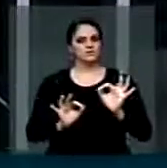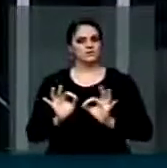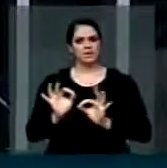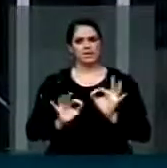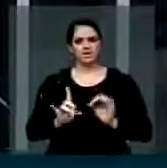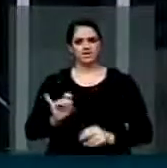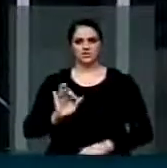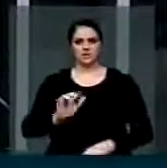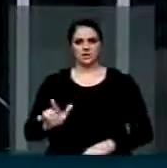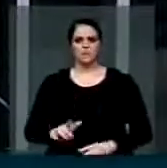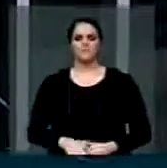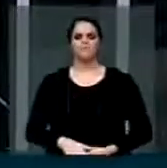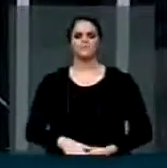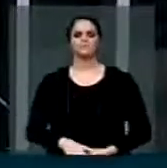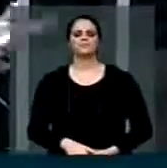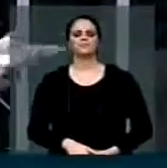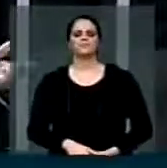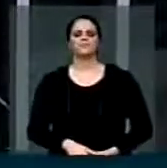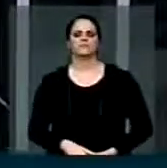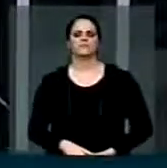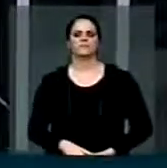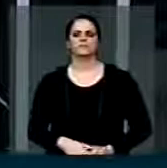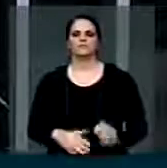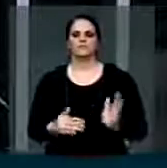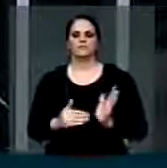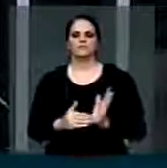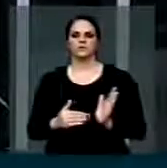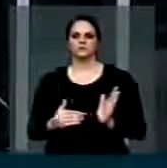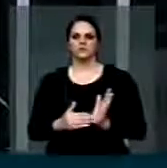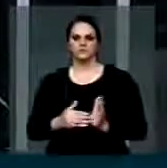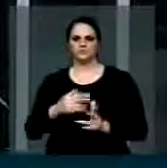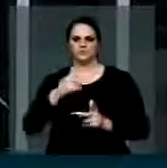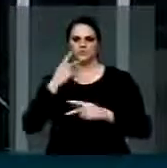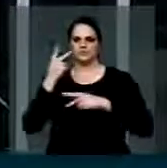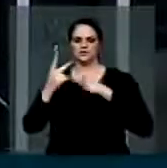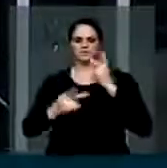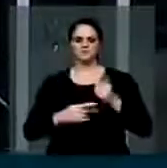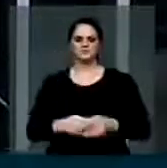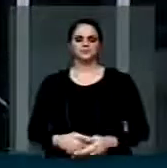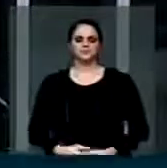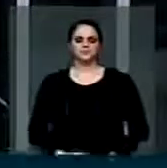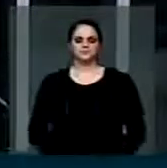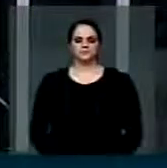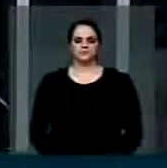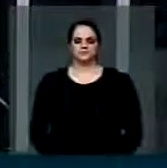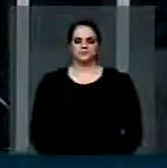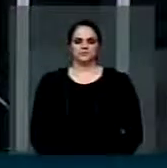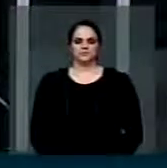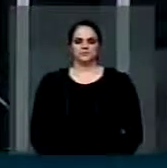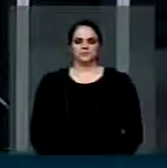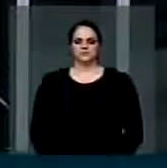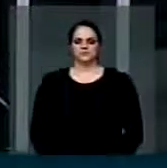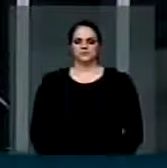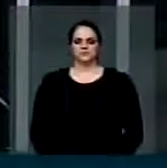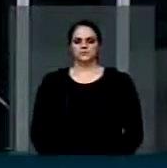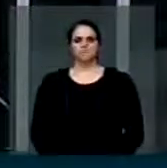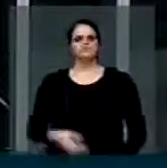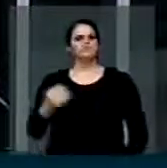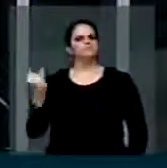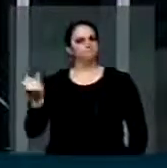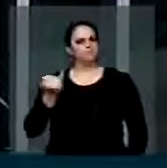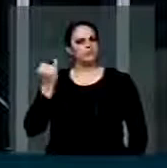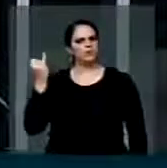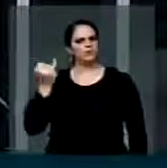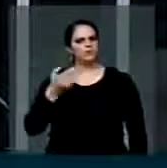presidente, para não adentrar nem num minuto a mais que Vossa Excelência me ofereceu, dizer da importância